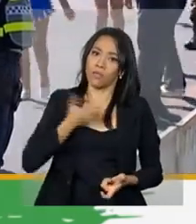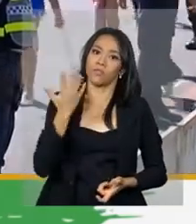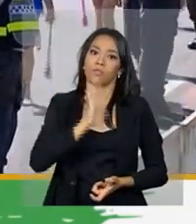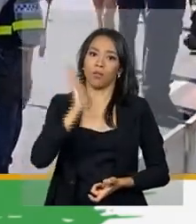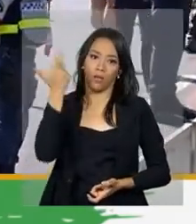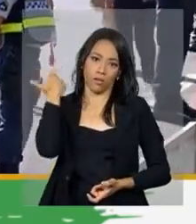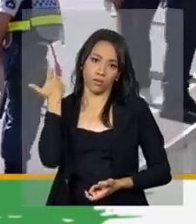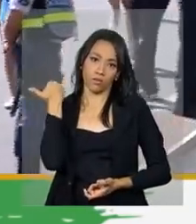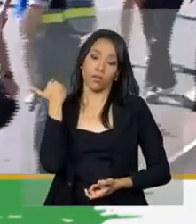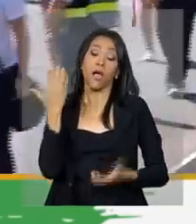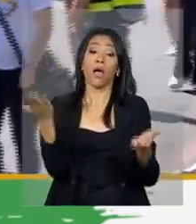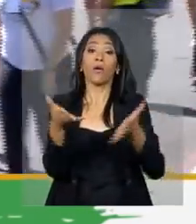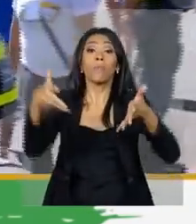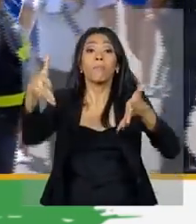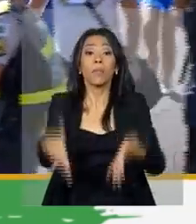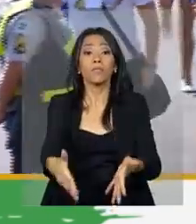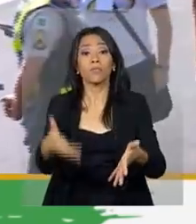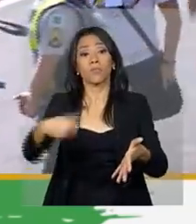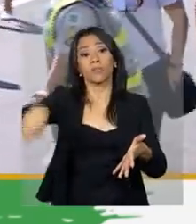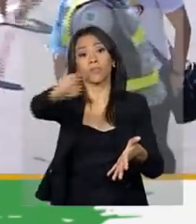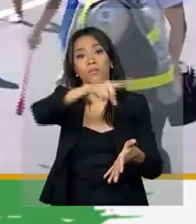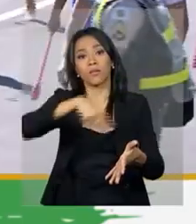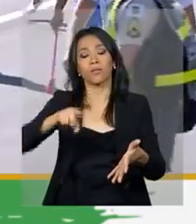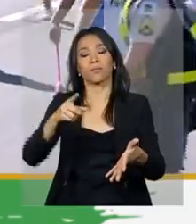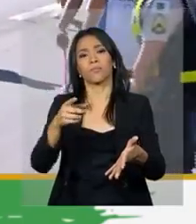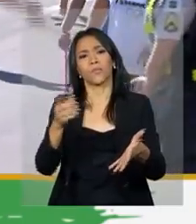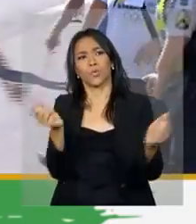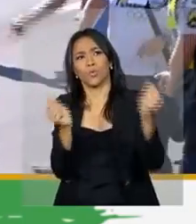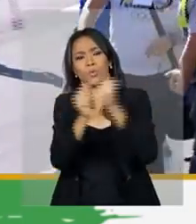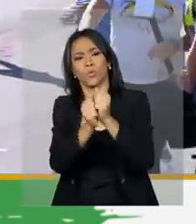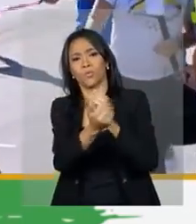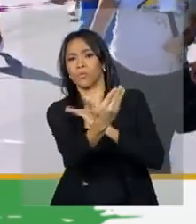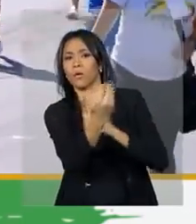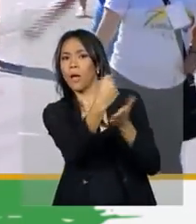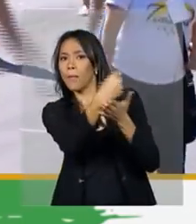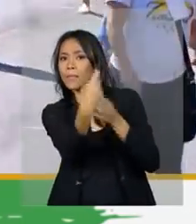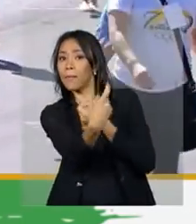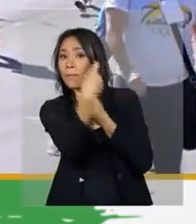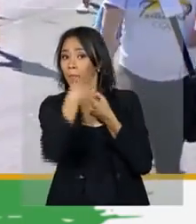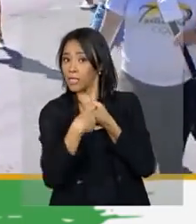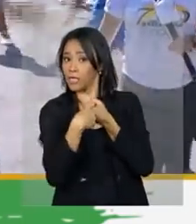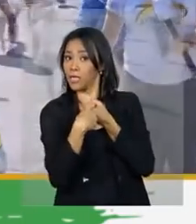né, com essa participação dos brasileiros junto com os americanos. Então,